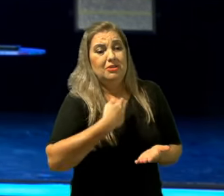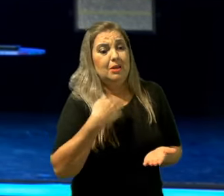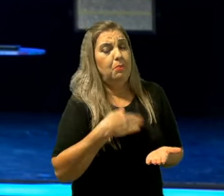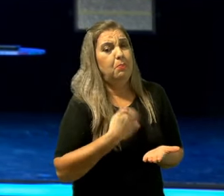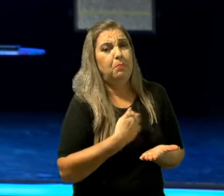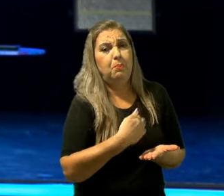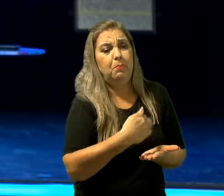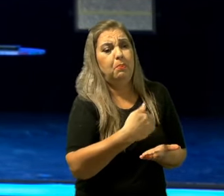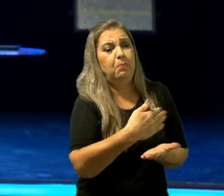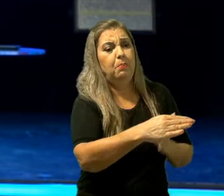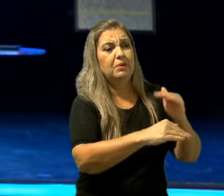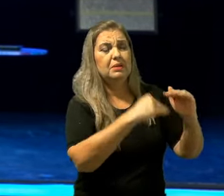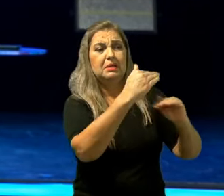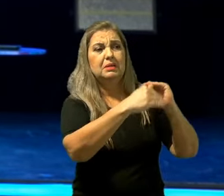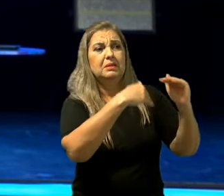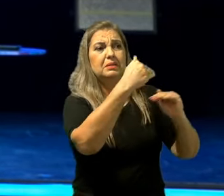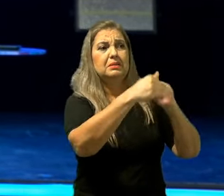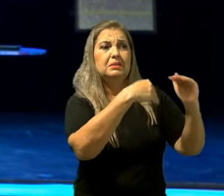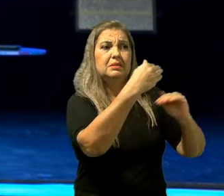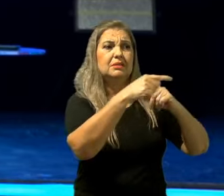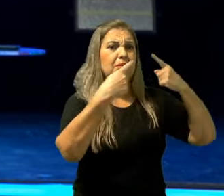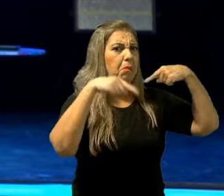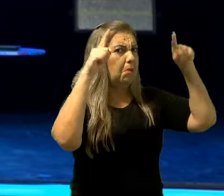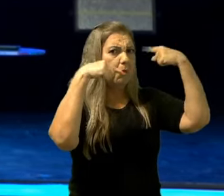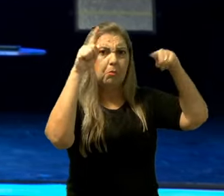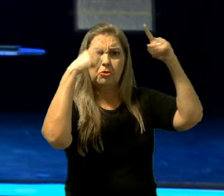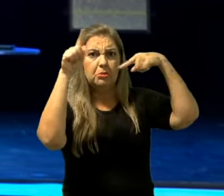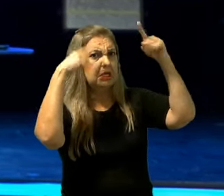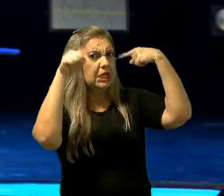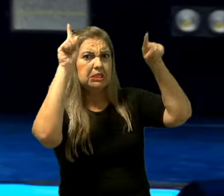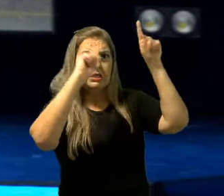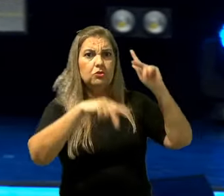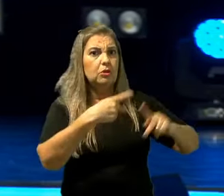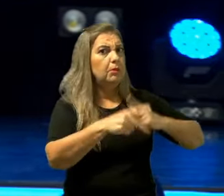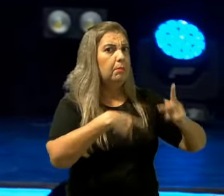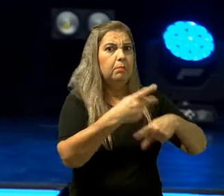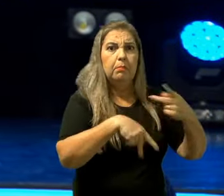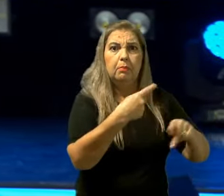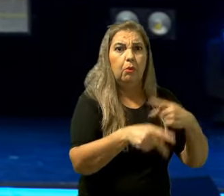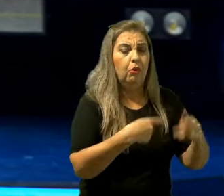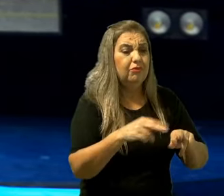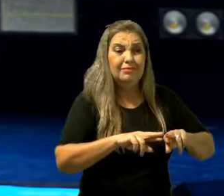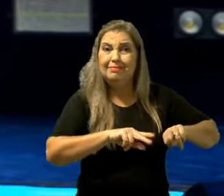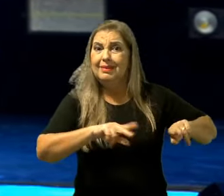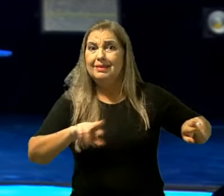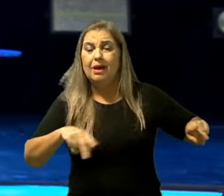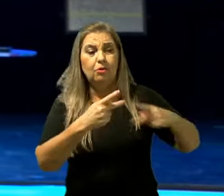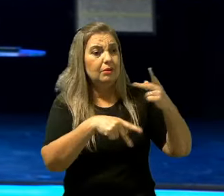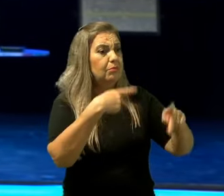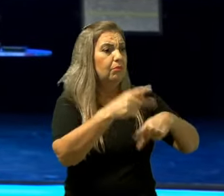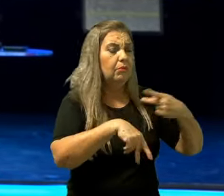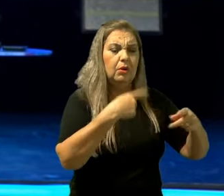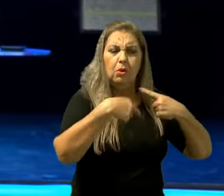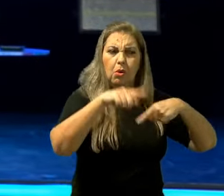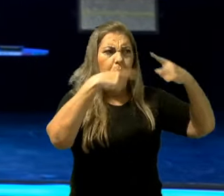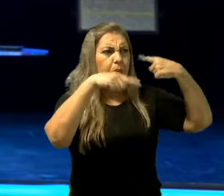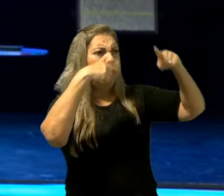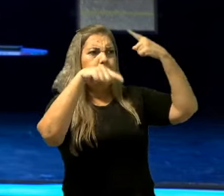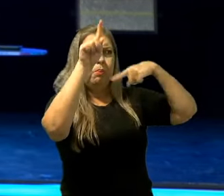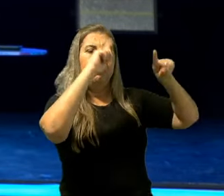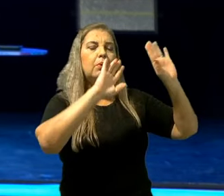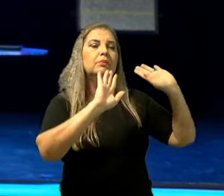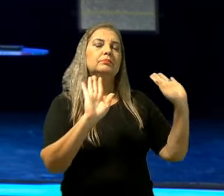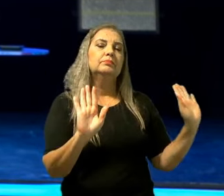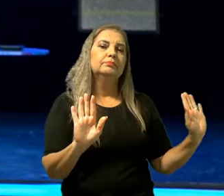uma unção de multiplicação sobre esse povo. Não é lógico que eles não falavam unção, né? Mas tem algo nesse povo, eles crescem e aumenta a carga.